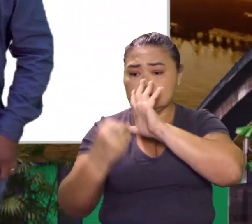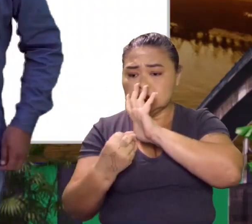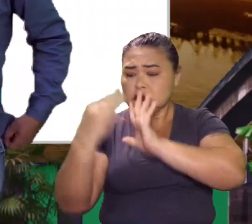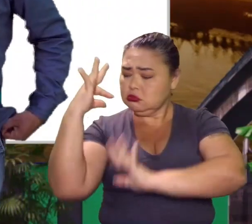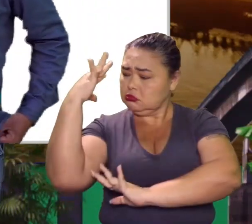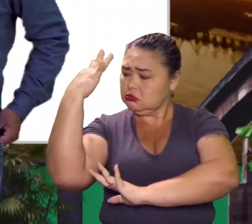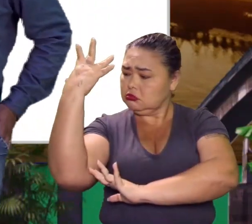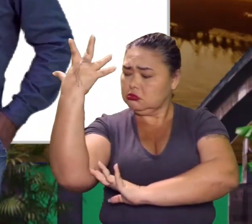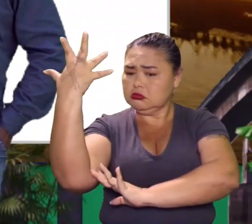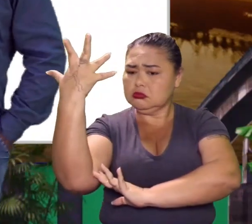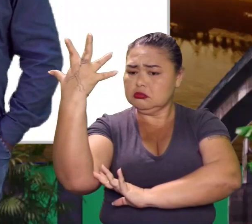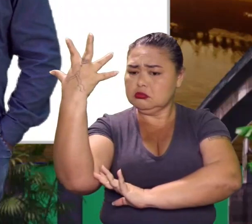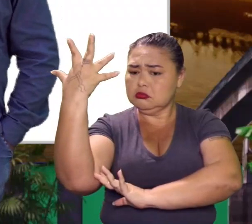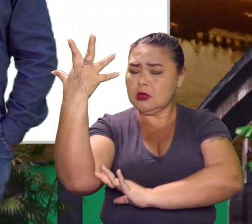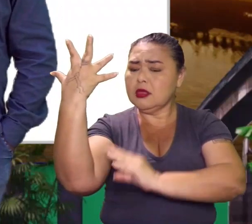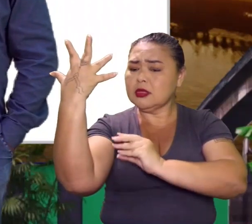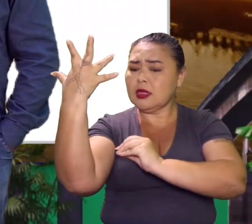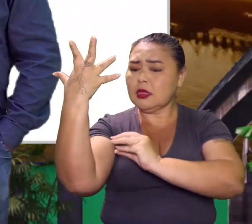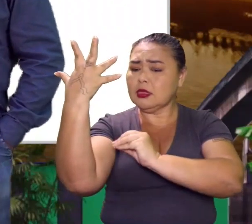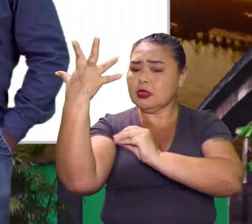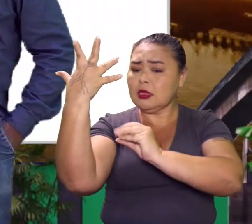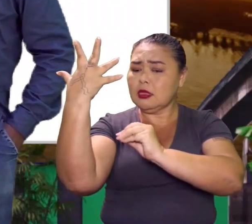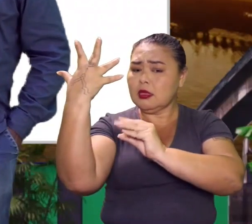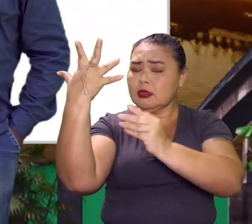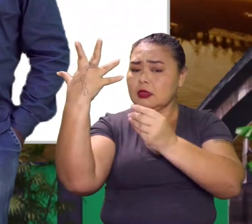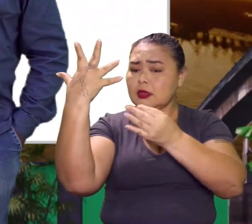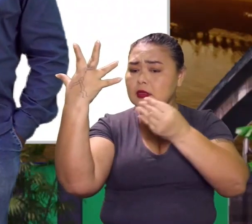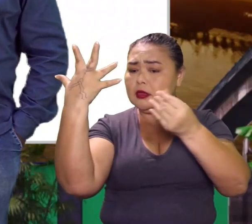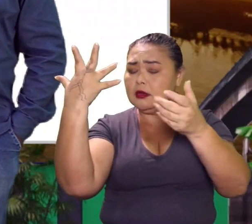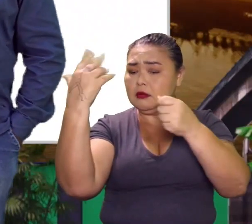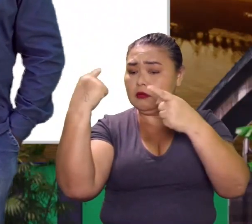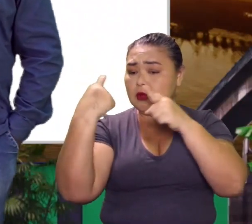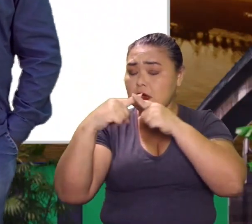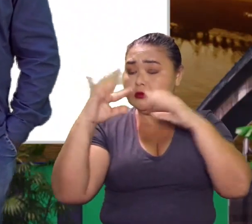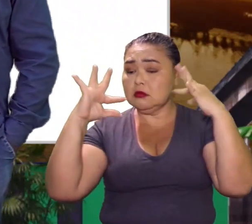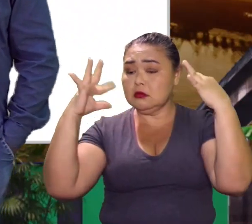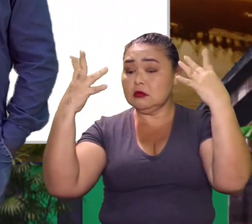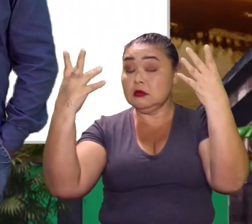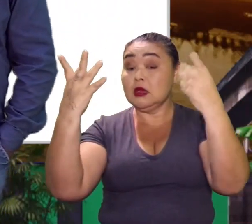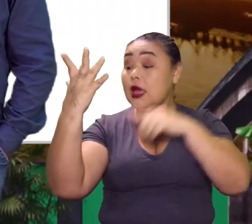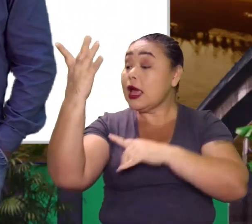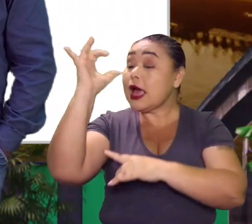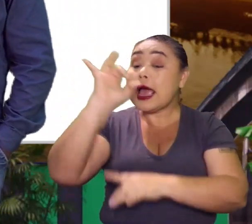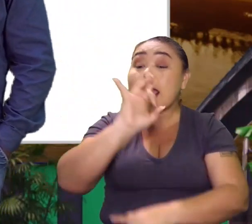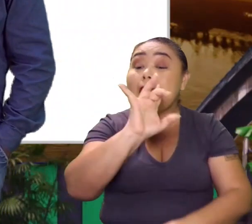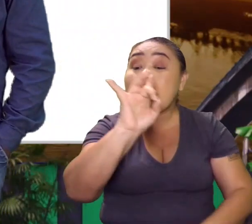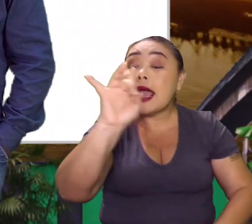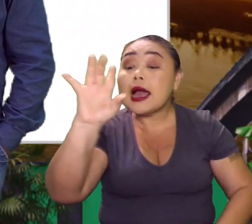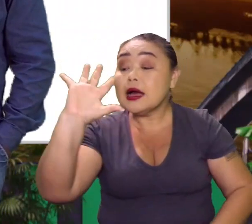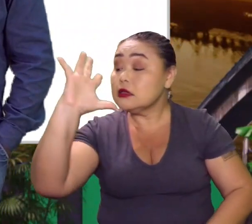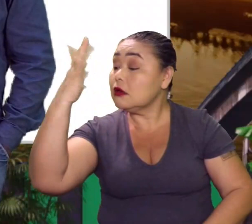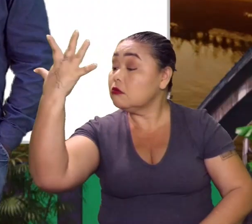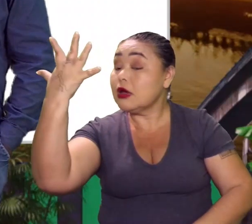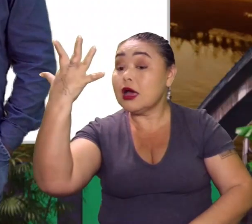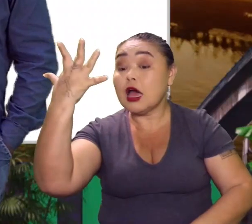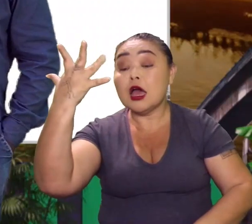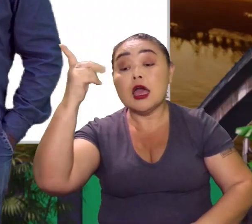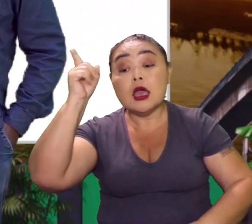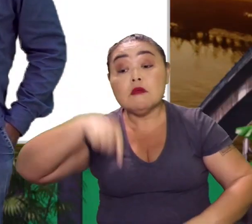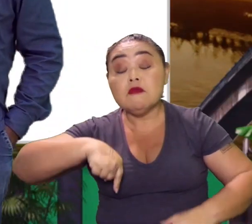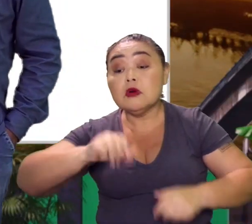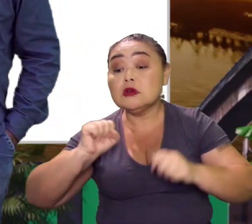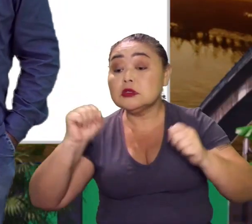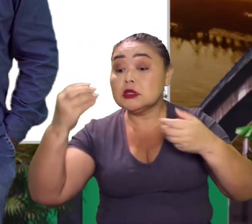amazônico é muito úmido, justamente também por causa da floresta, cada árvore é como se fosse uma bomba